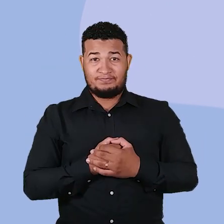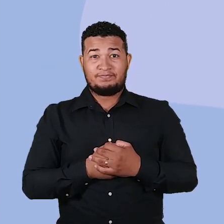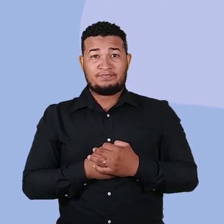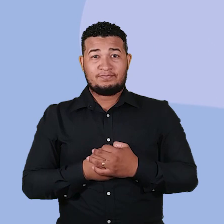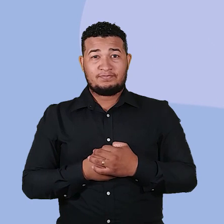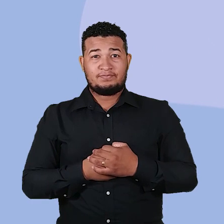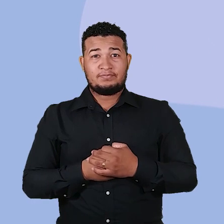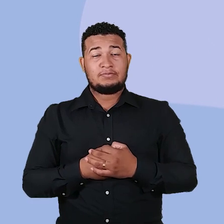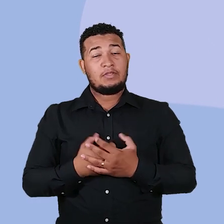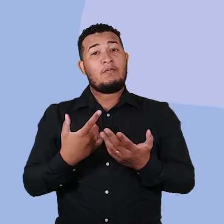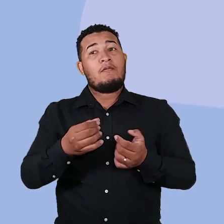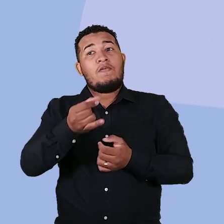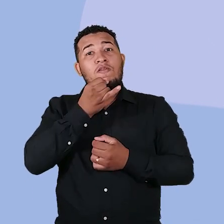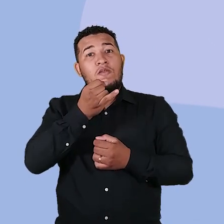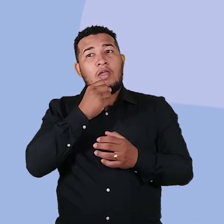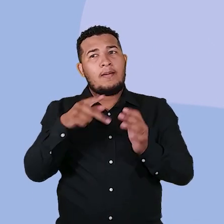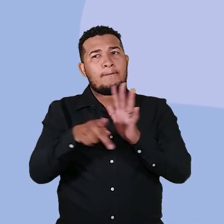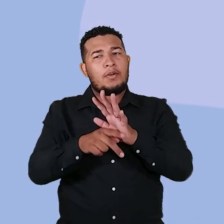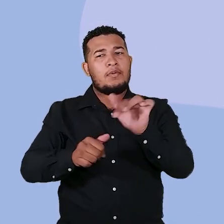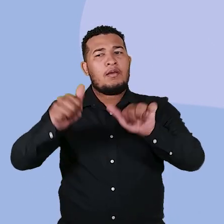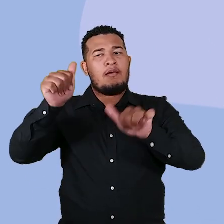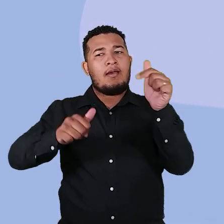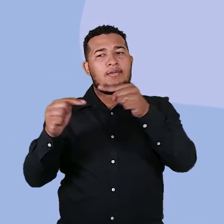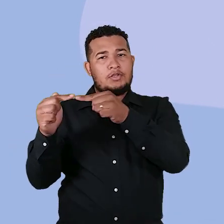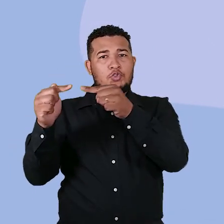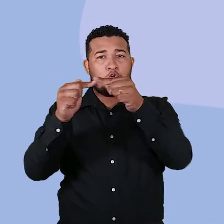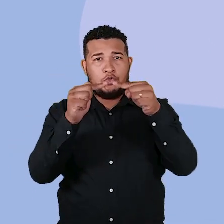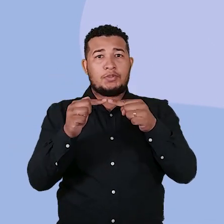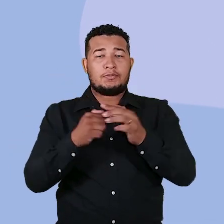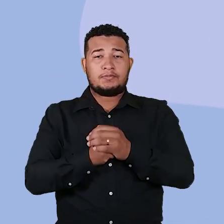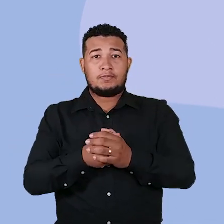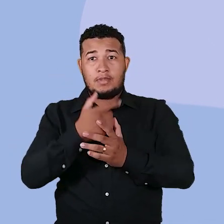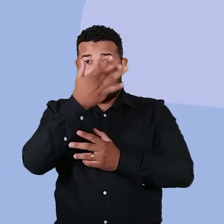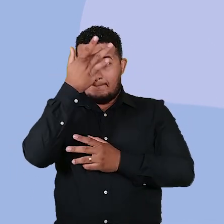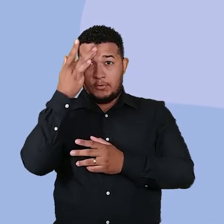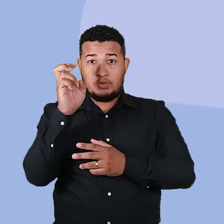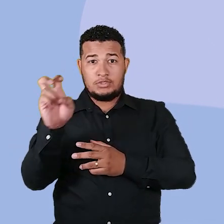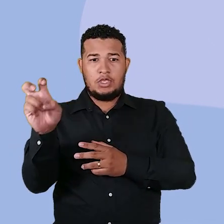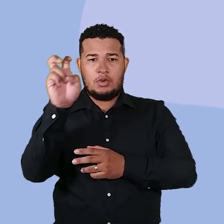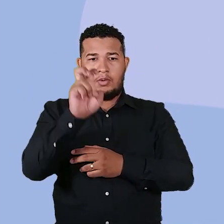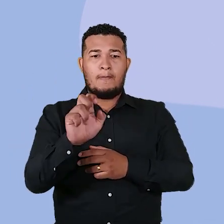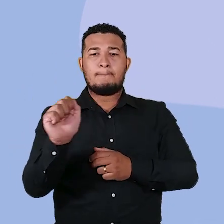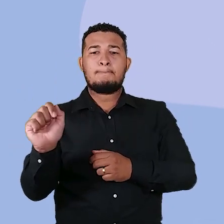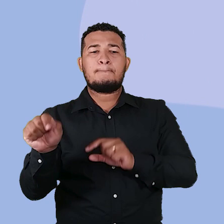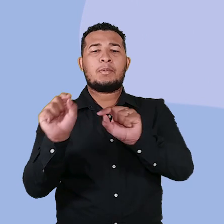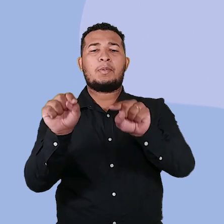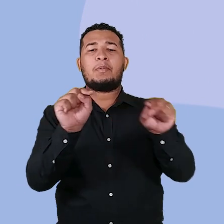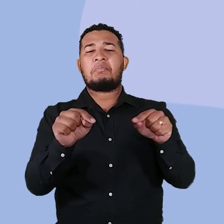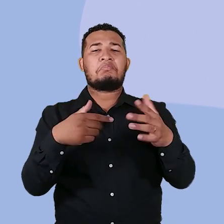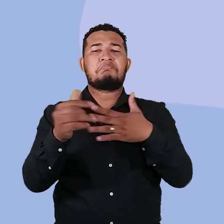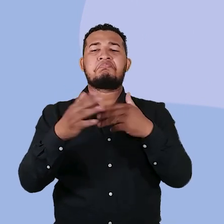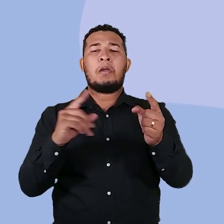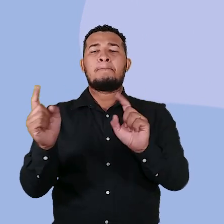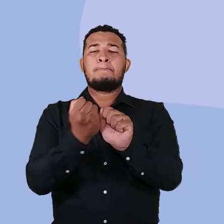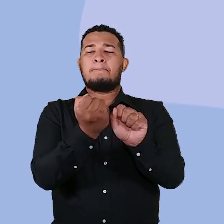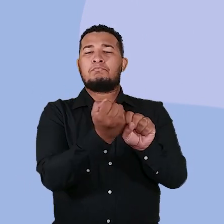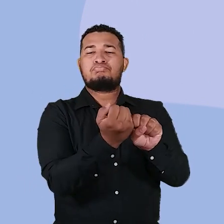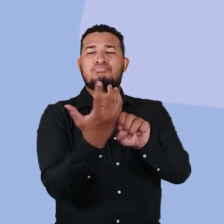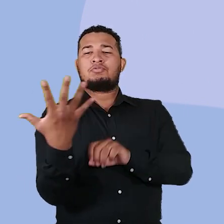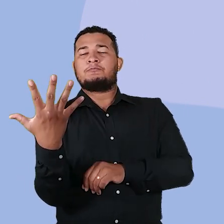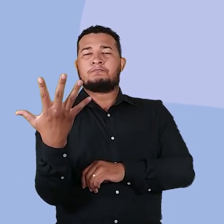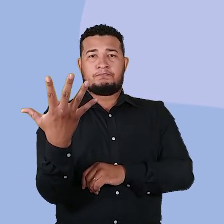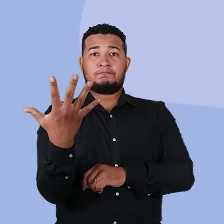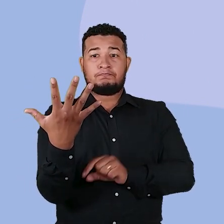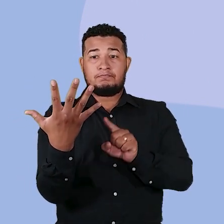por cento exemplos com análise combinatória ser com pessoas são colocadas aleatoriamente